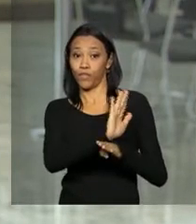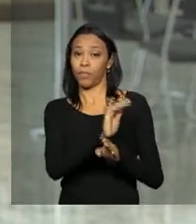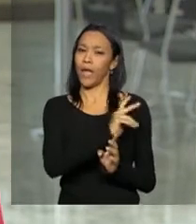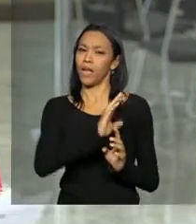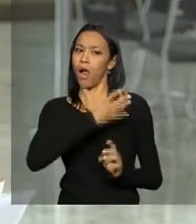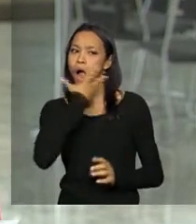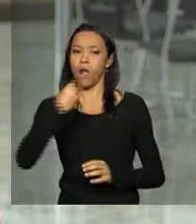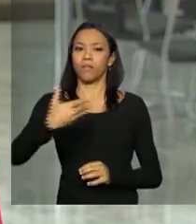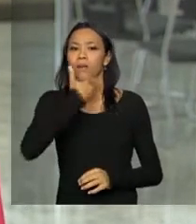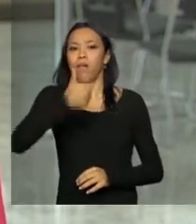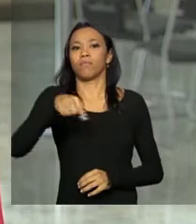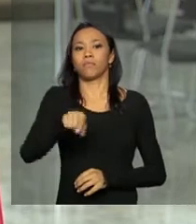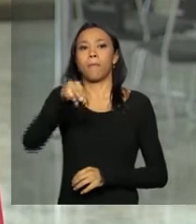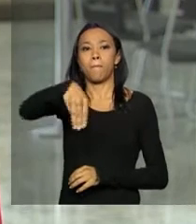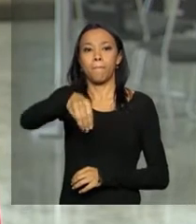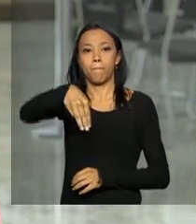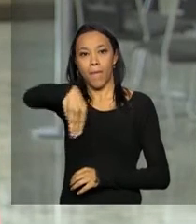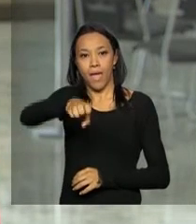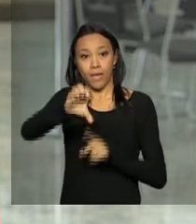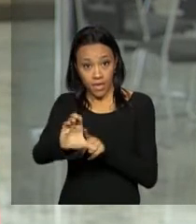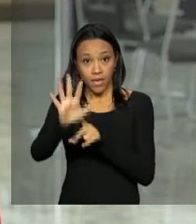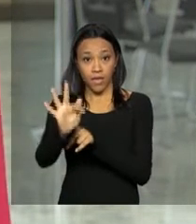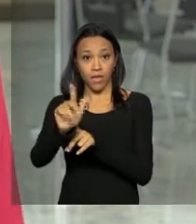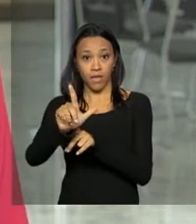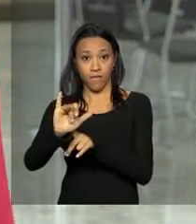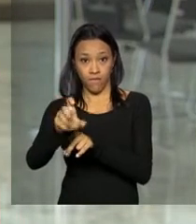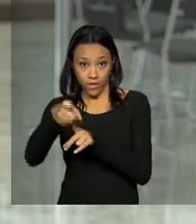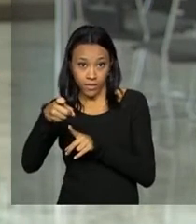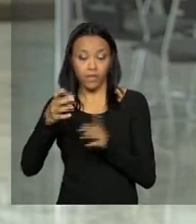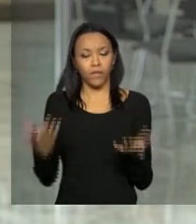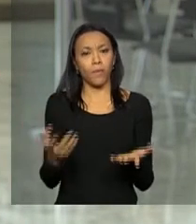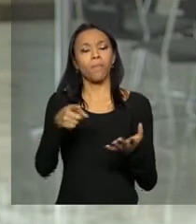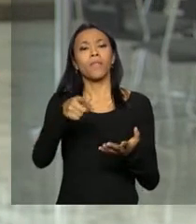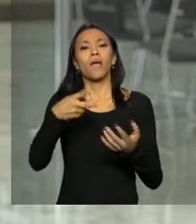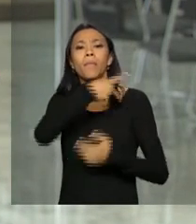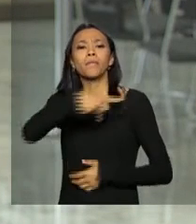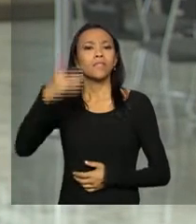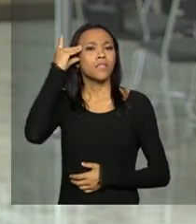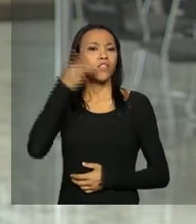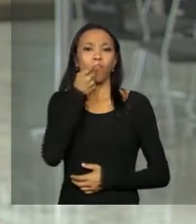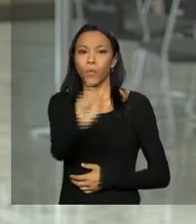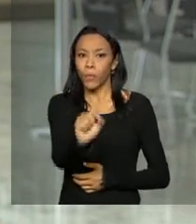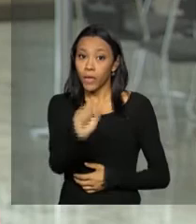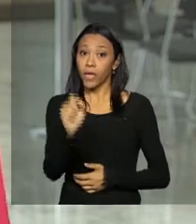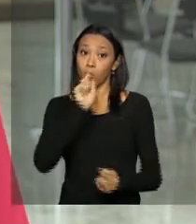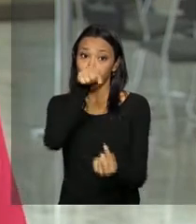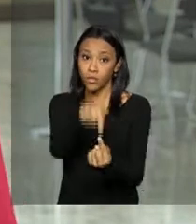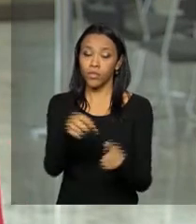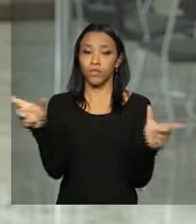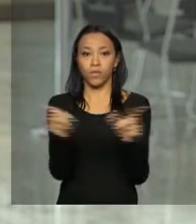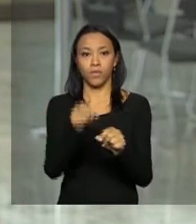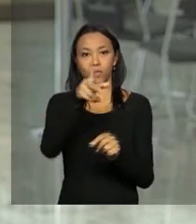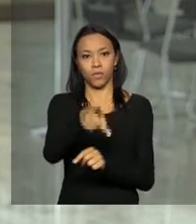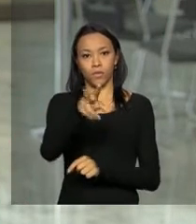as novidades e a presidenta Dilma Rousseff, no seu discurso, fez questão de enfatizar que o objetivo do Pronatec sempre foi ampliar